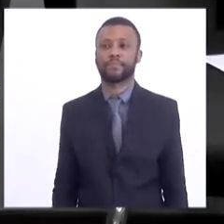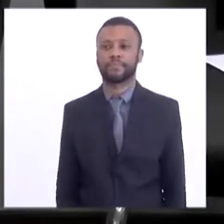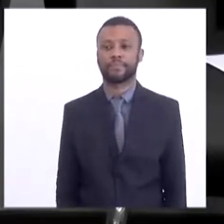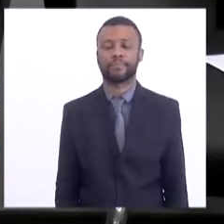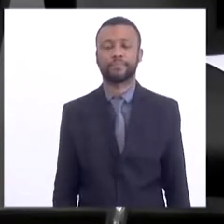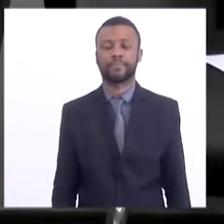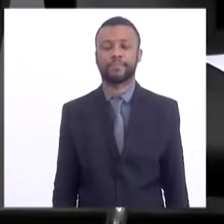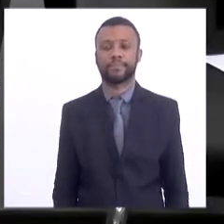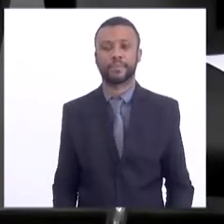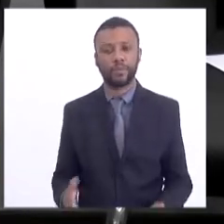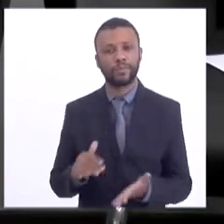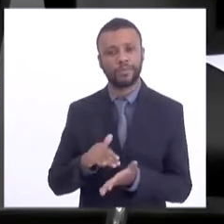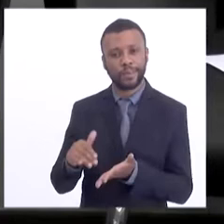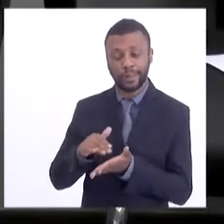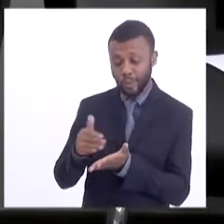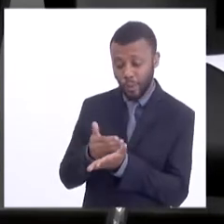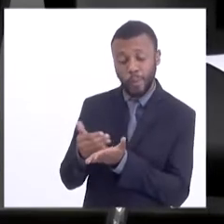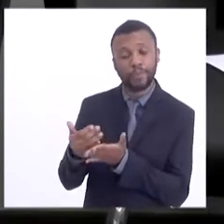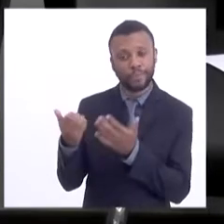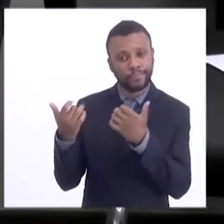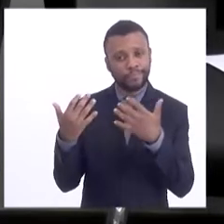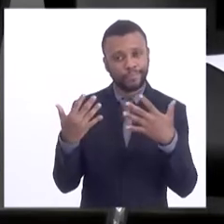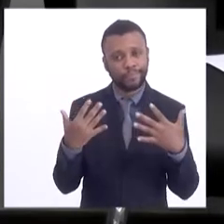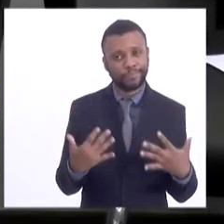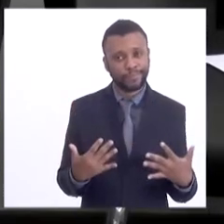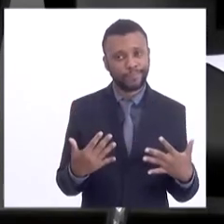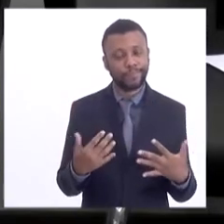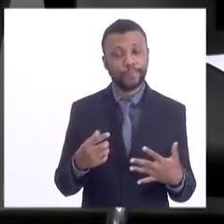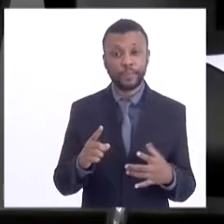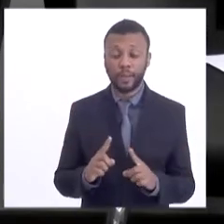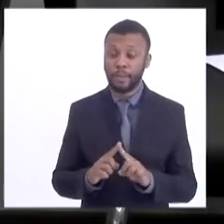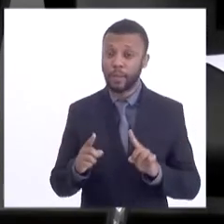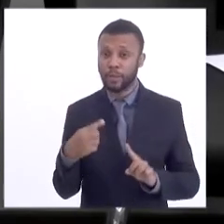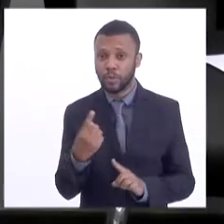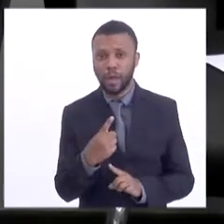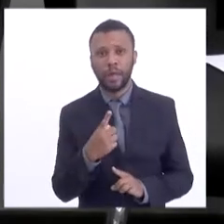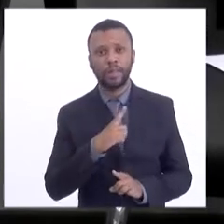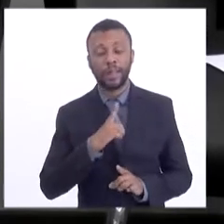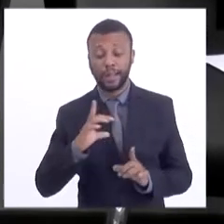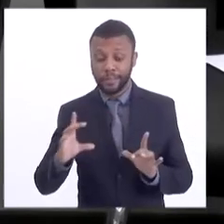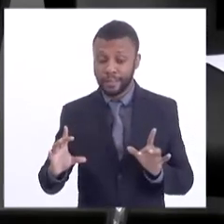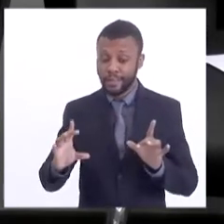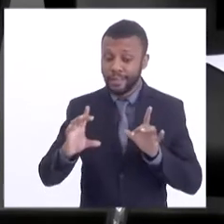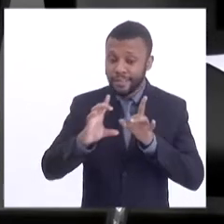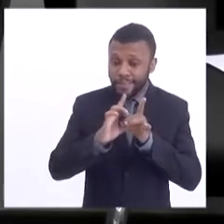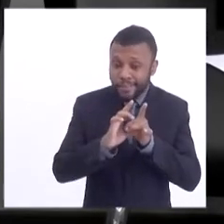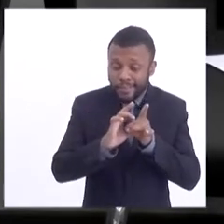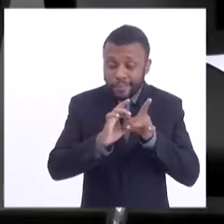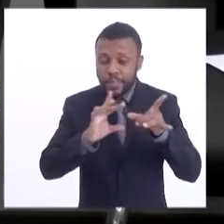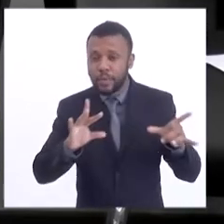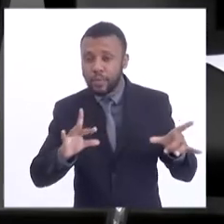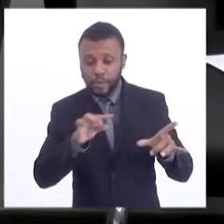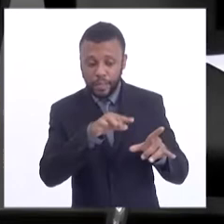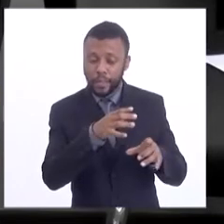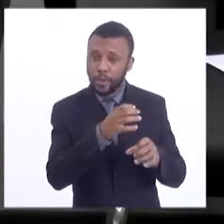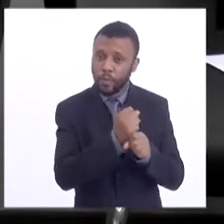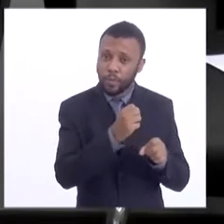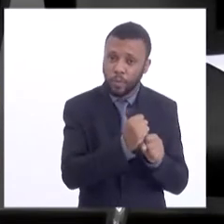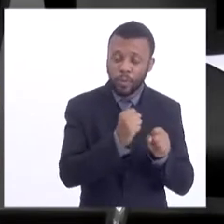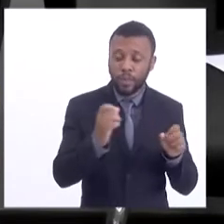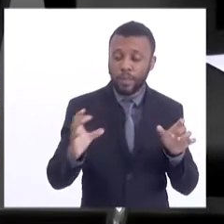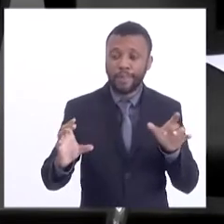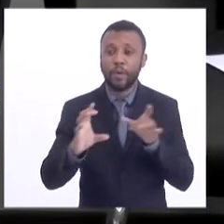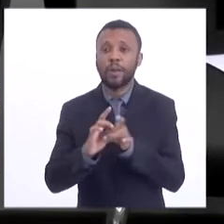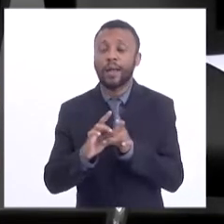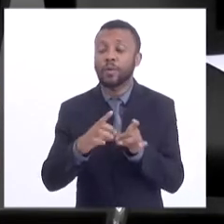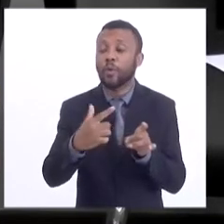bem bem colocou inicialmente que apesar de não existir nenhum ou vinculação e dessa receita com um tipo